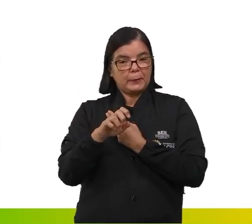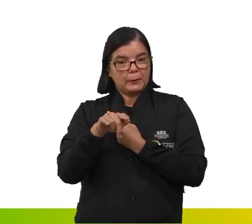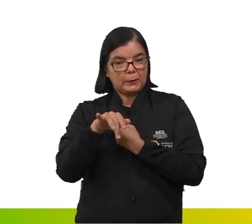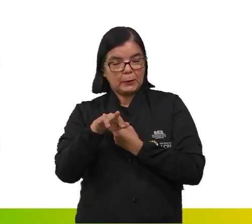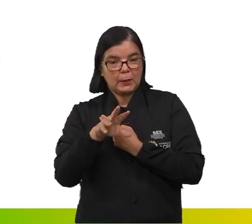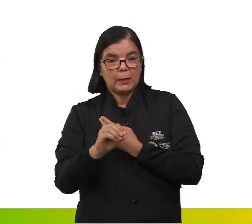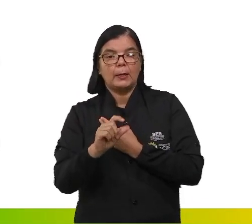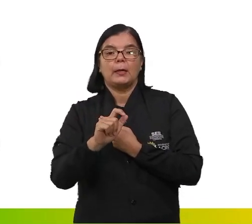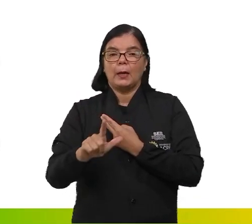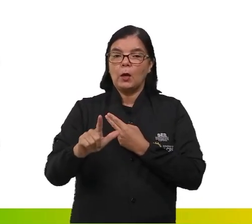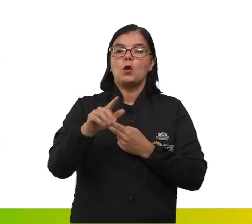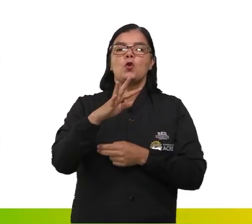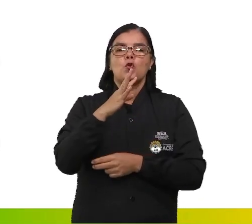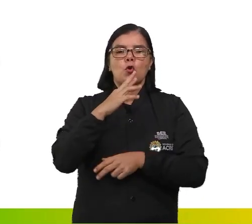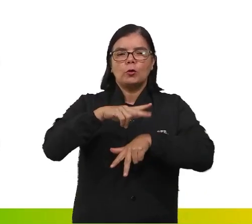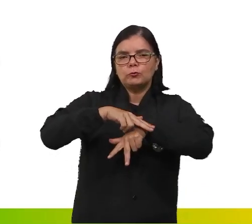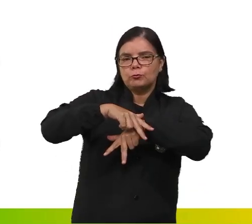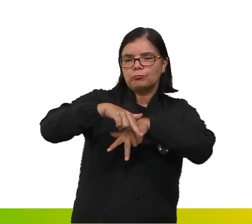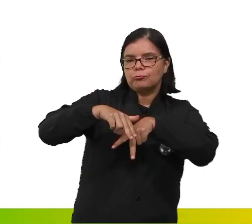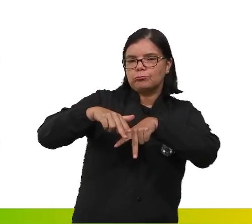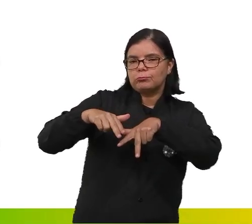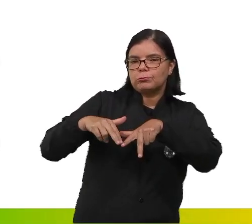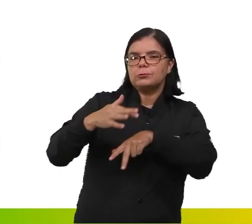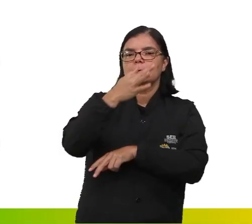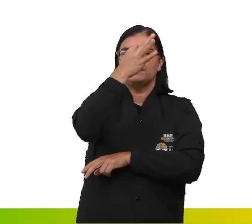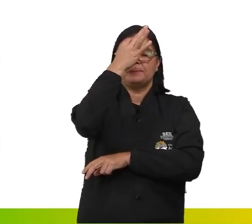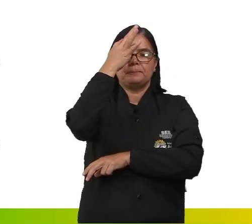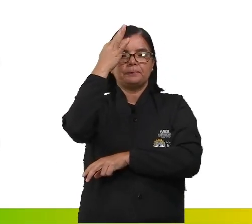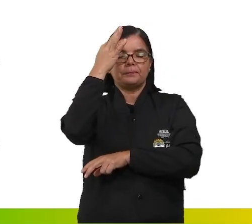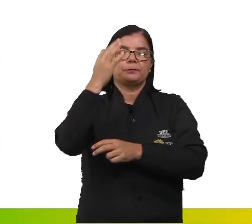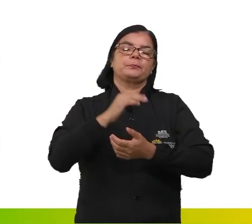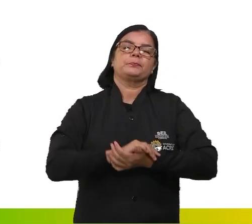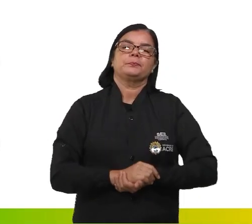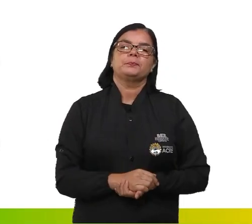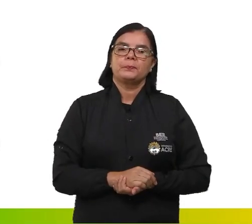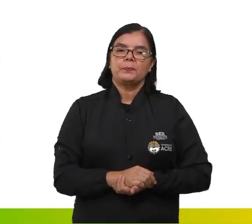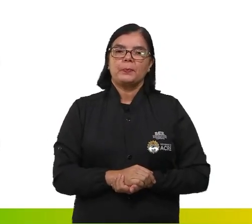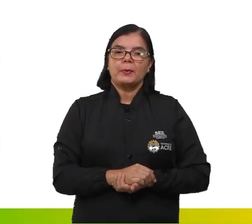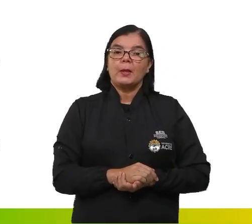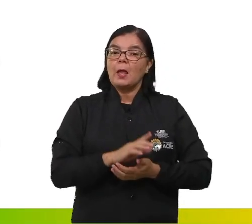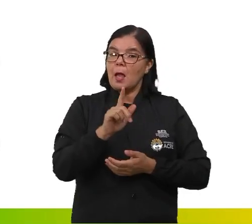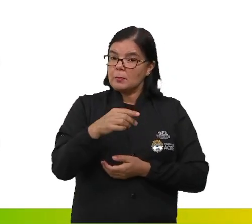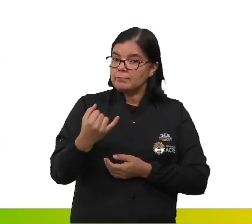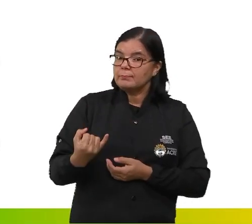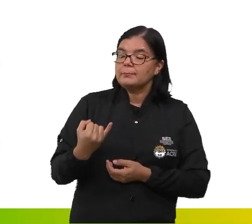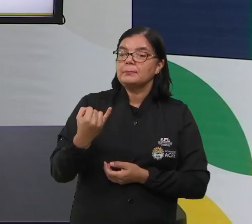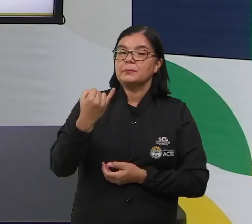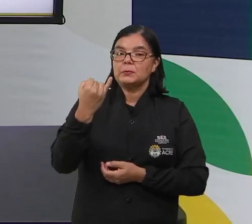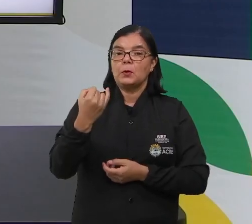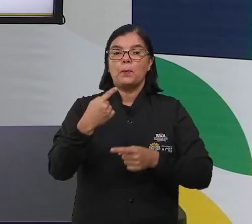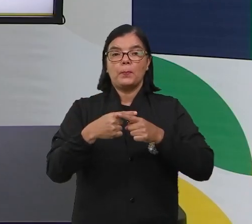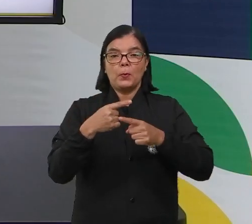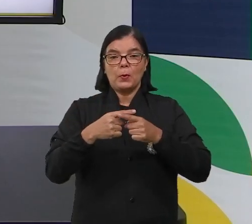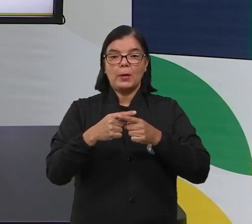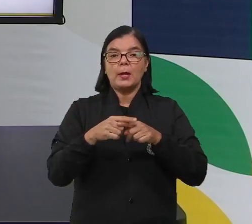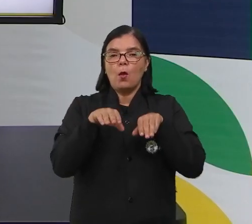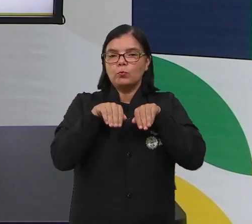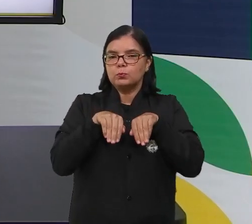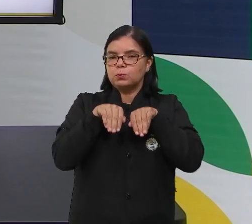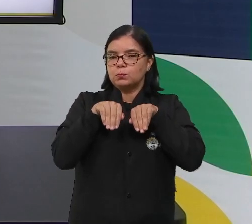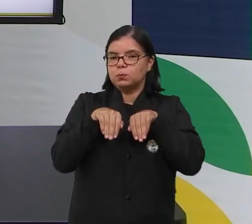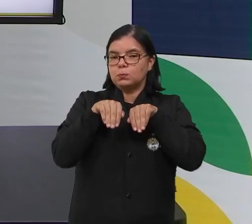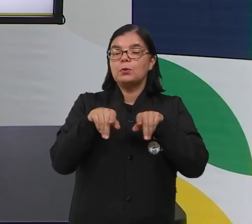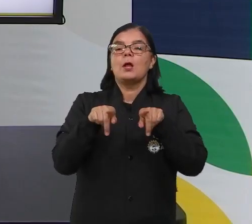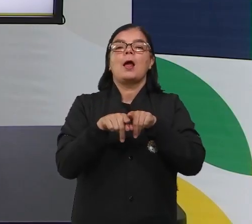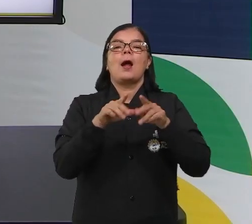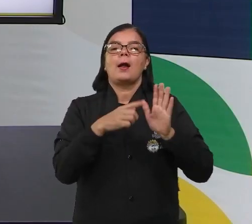Singer, conhecida por seus trabalhos sobre gênero e filosofia. Então é muito importante porque a Austrália, além